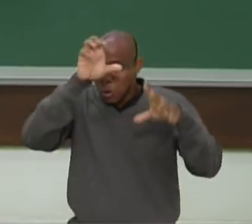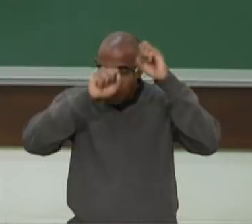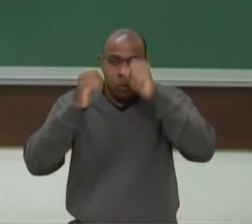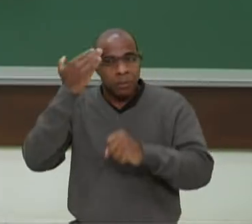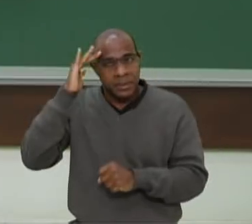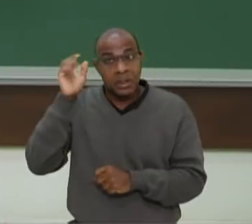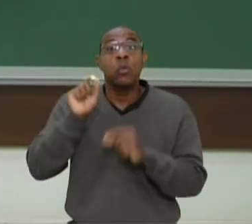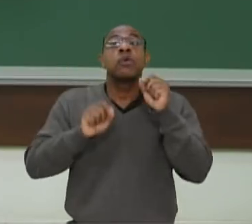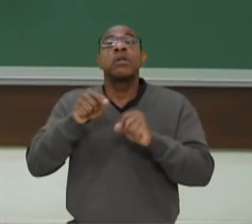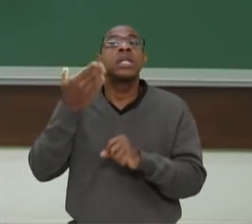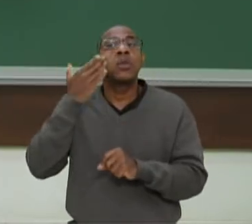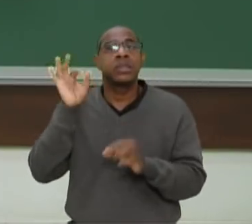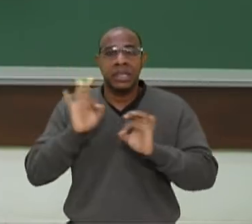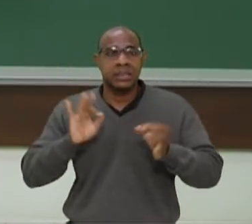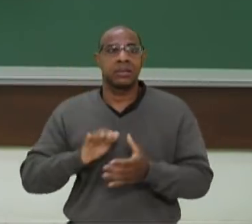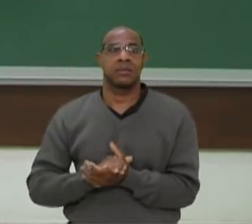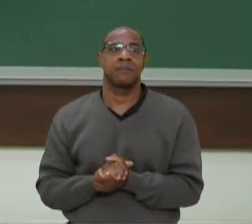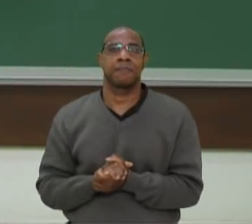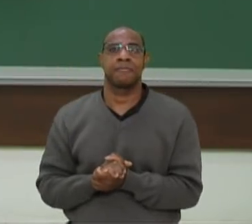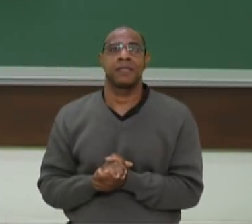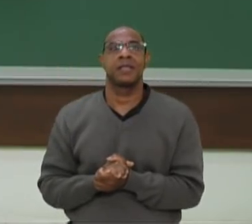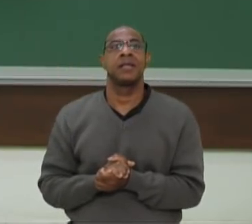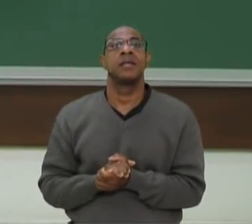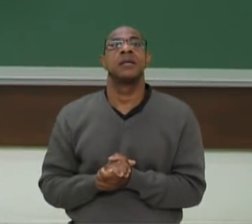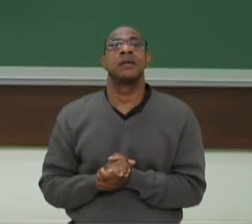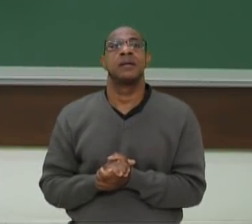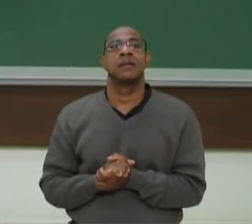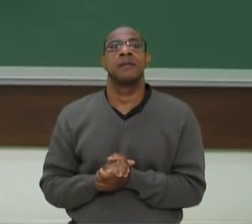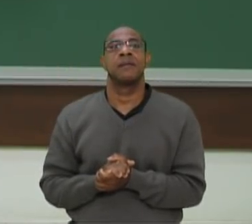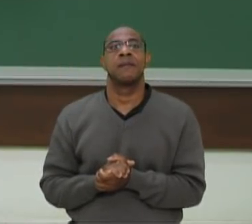entenderam. Eu desejo a todos, né?